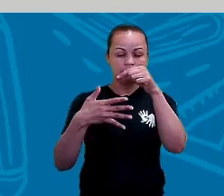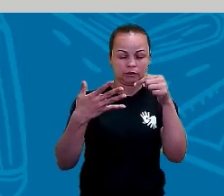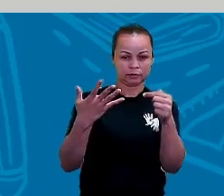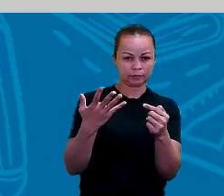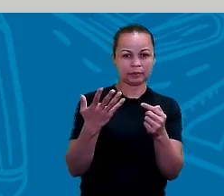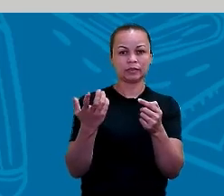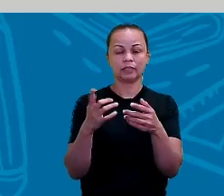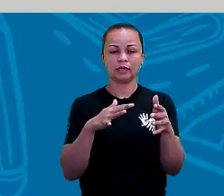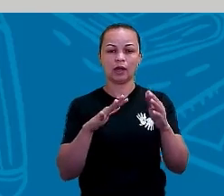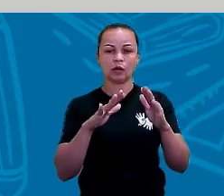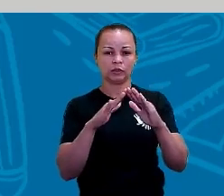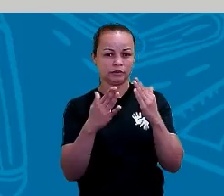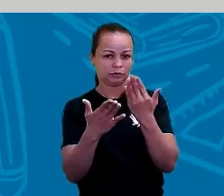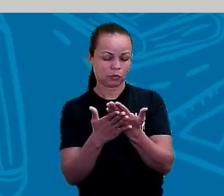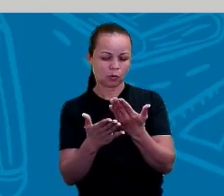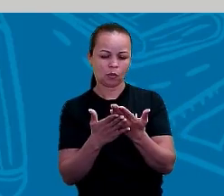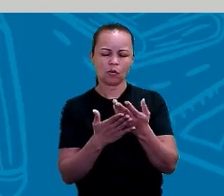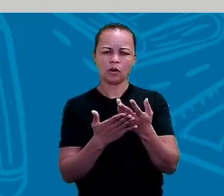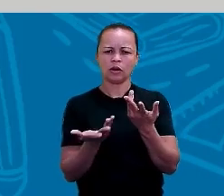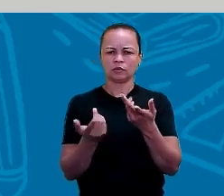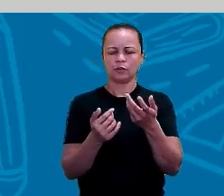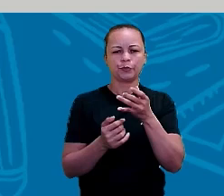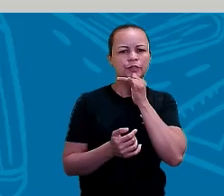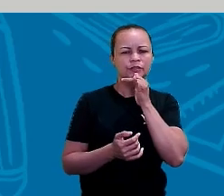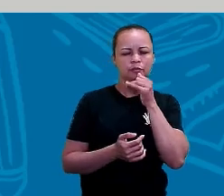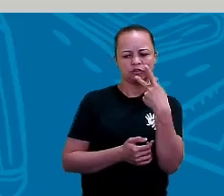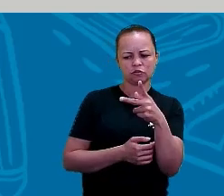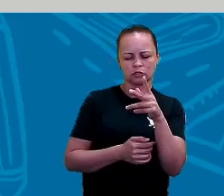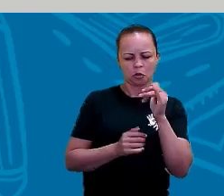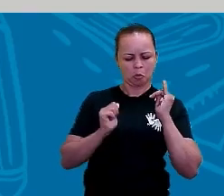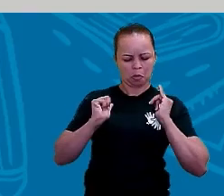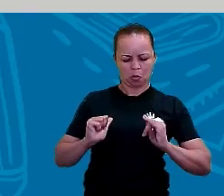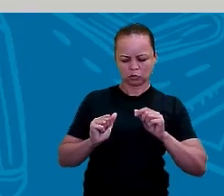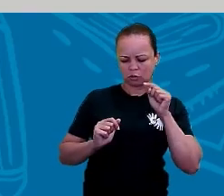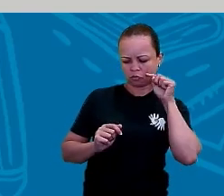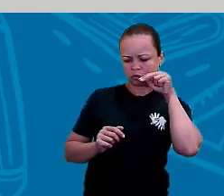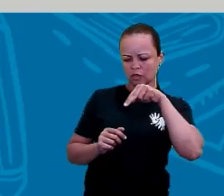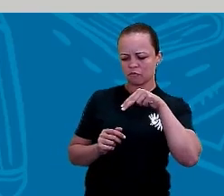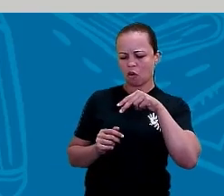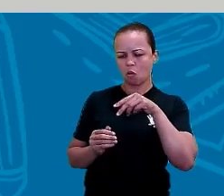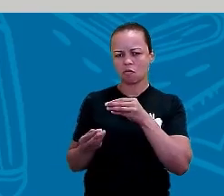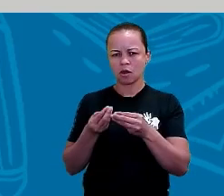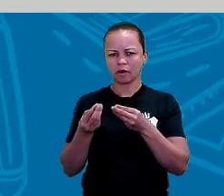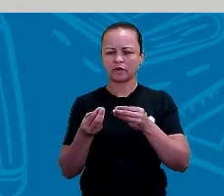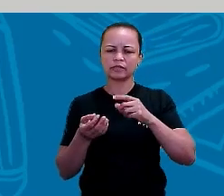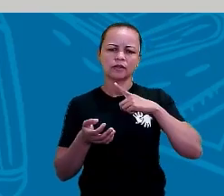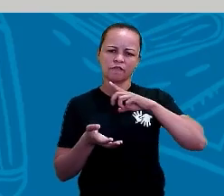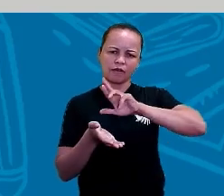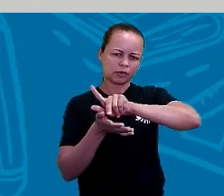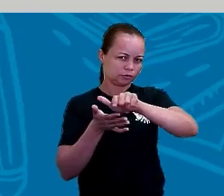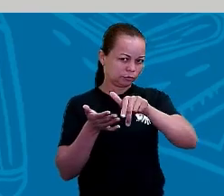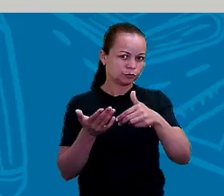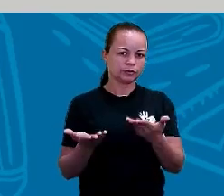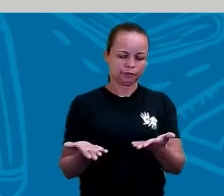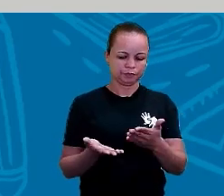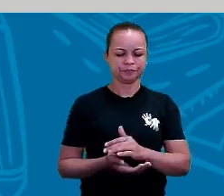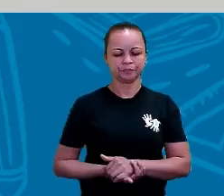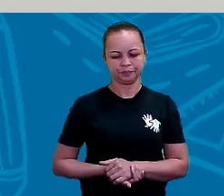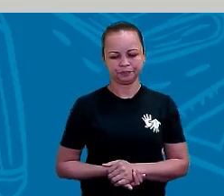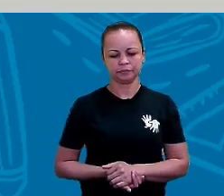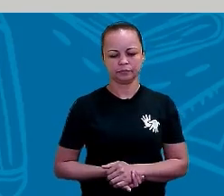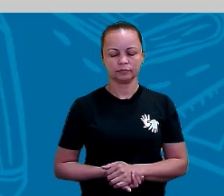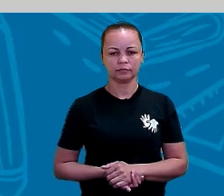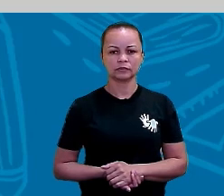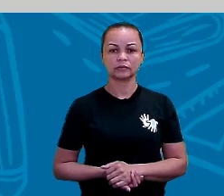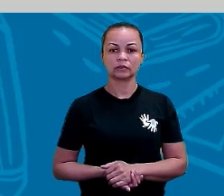por exemplo, se você olhar para a sua bolsinha escolar, vai estar cheio de coisas lá, né? Cheio de bens. Então, vamos lá.